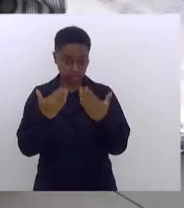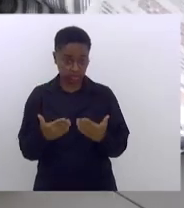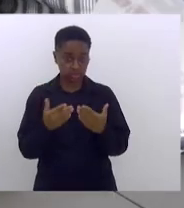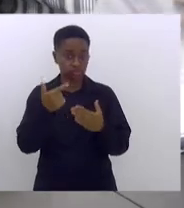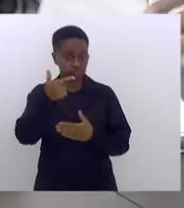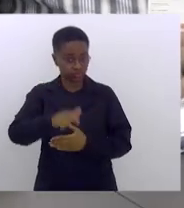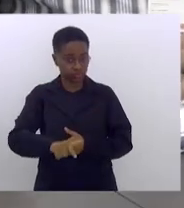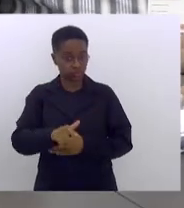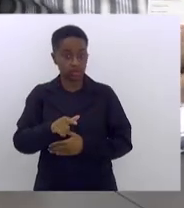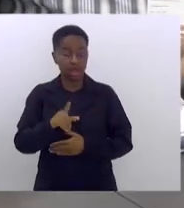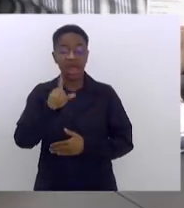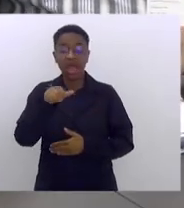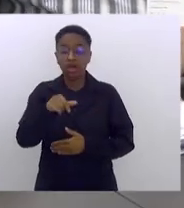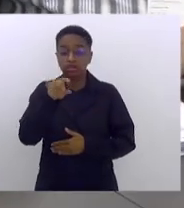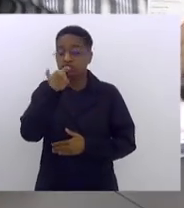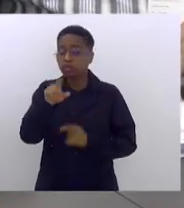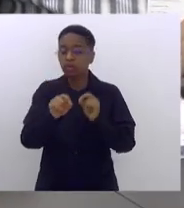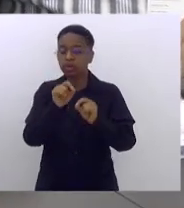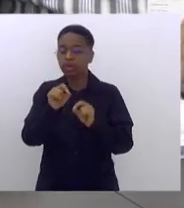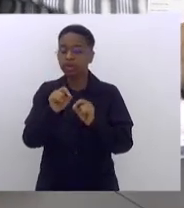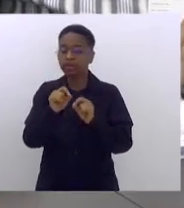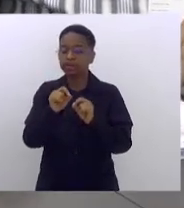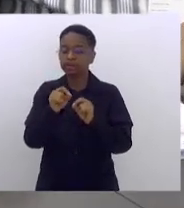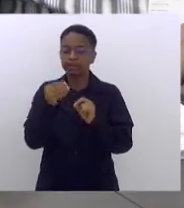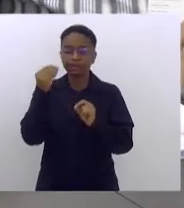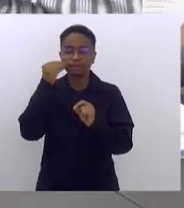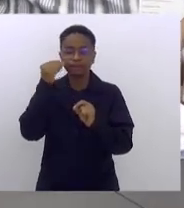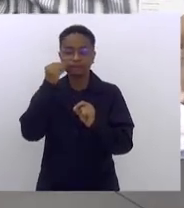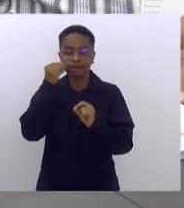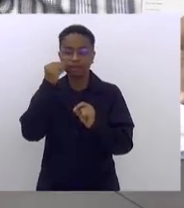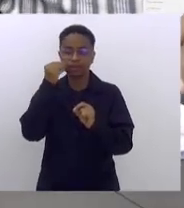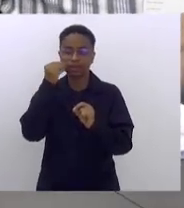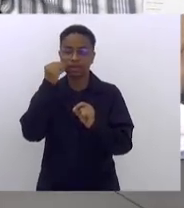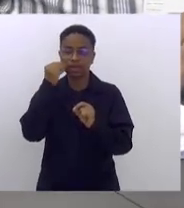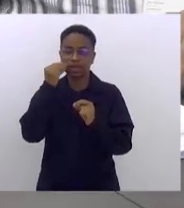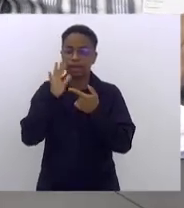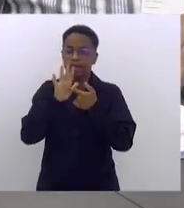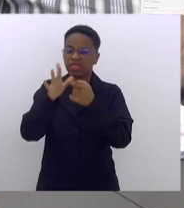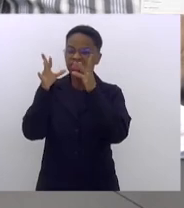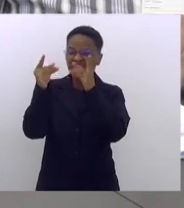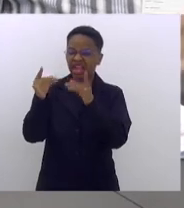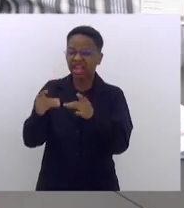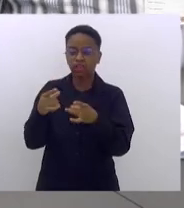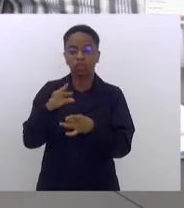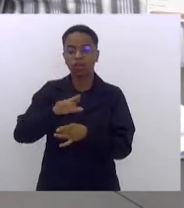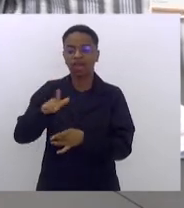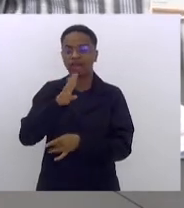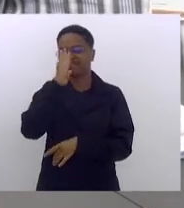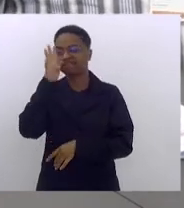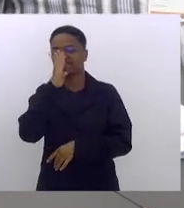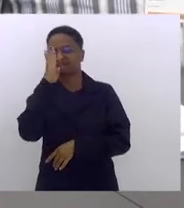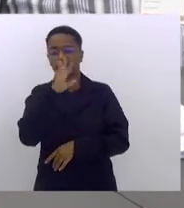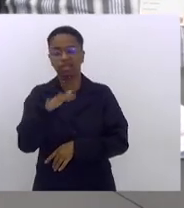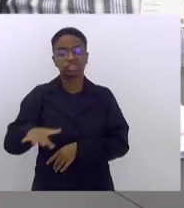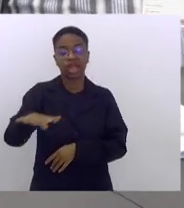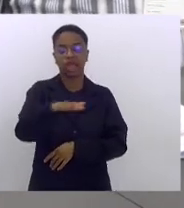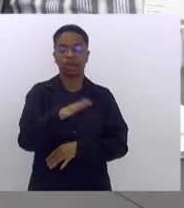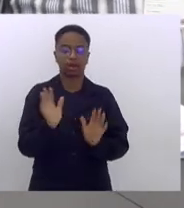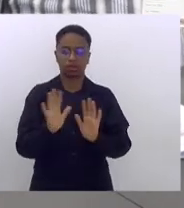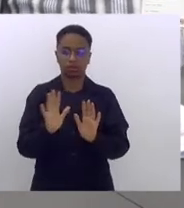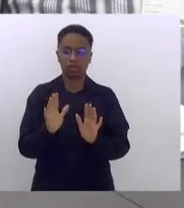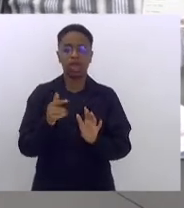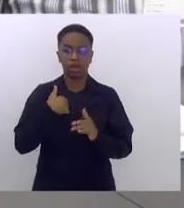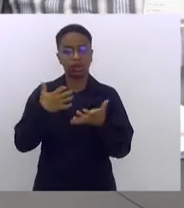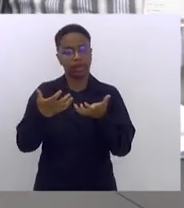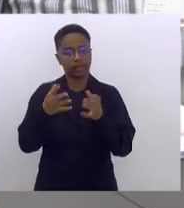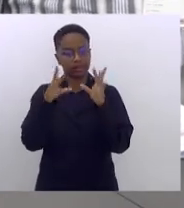é especificamente para precisar, para não ficar vago demais esse conceito.